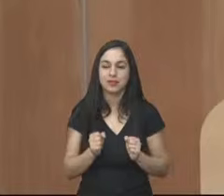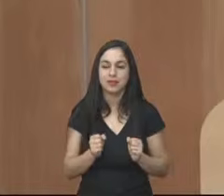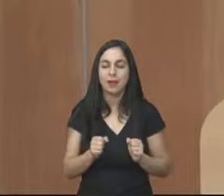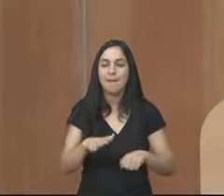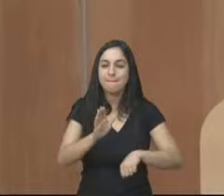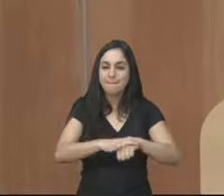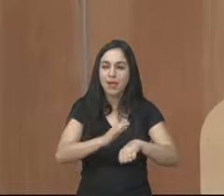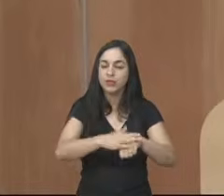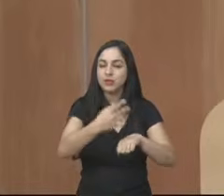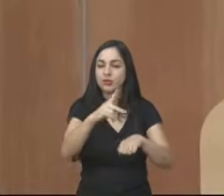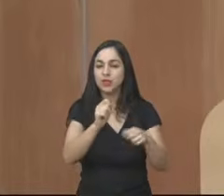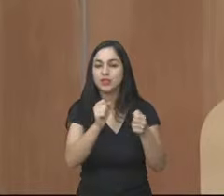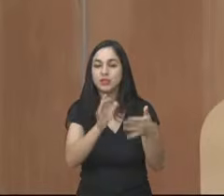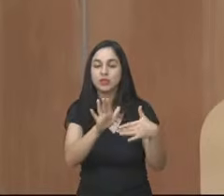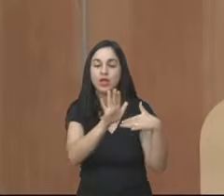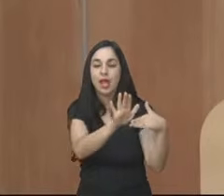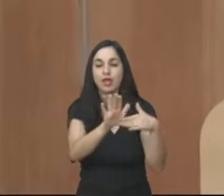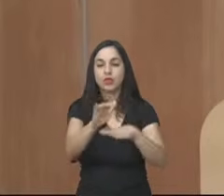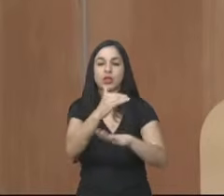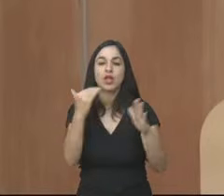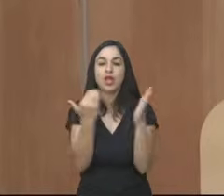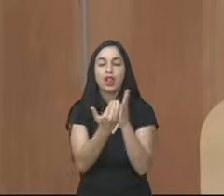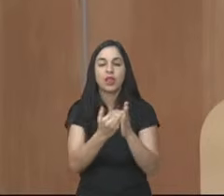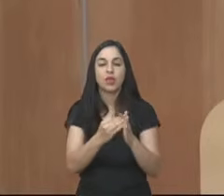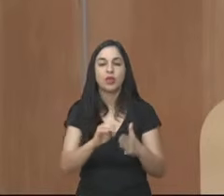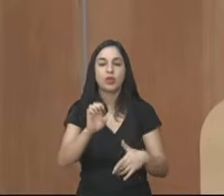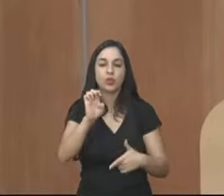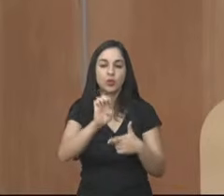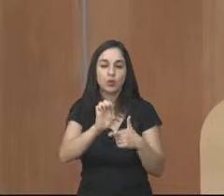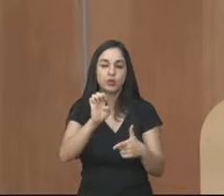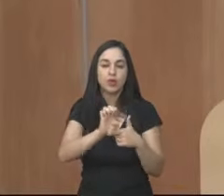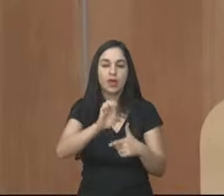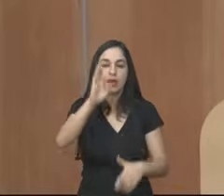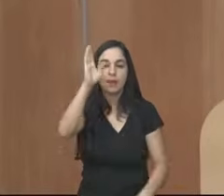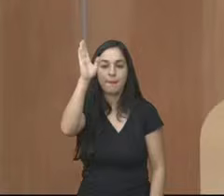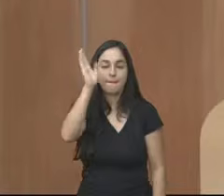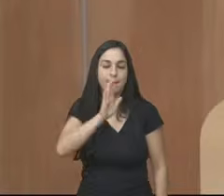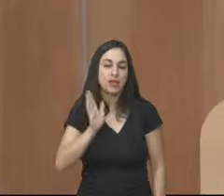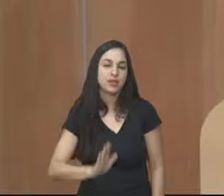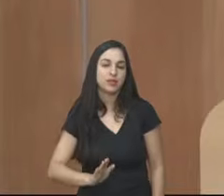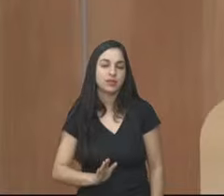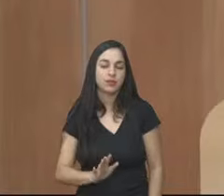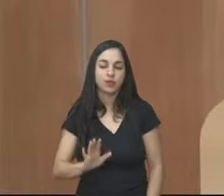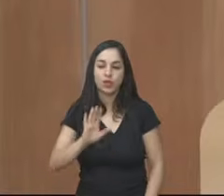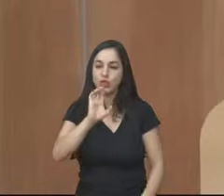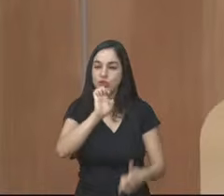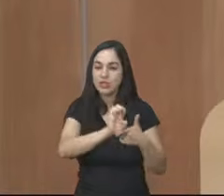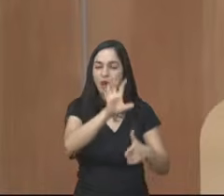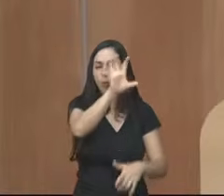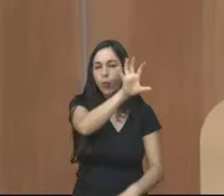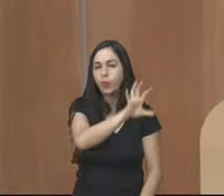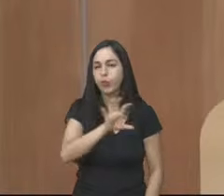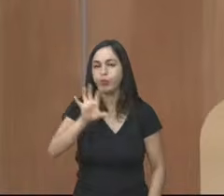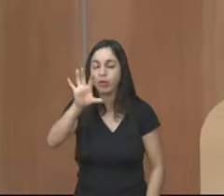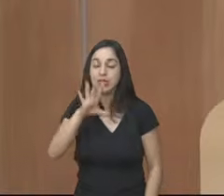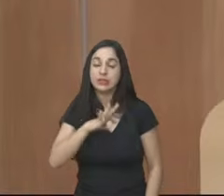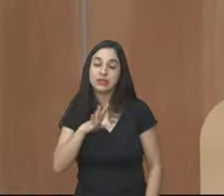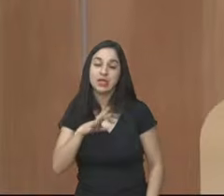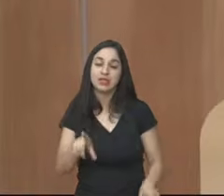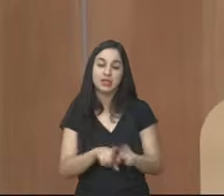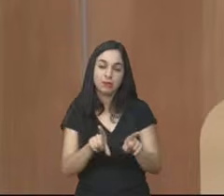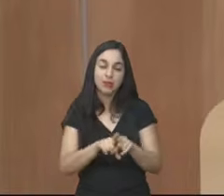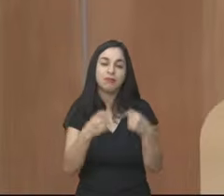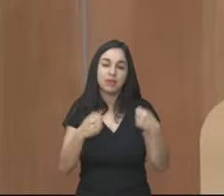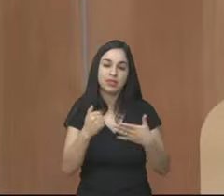ações de vocês em todo o estado brasileiro, em todos os estados do Brasil, em cidades que precisam muito do